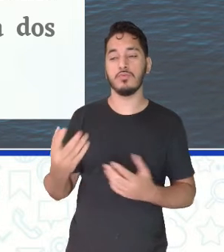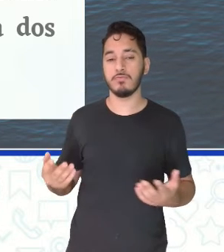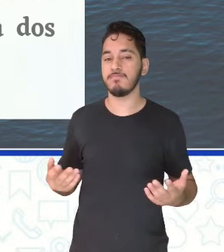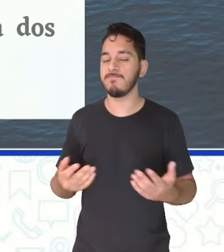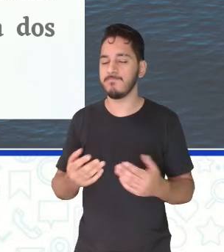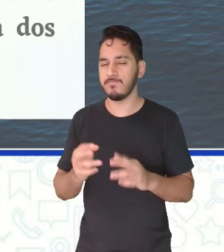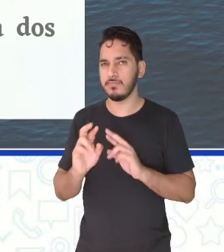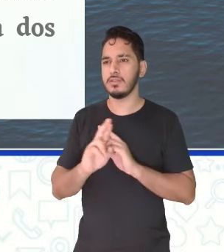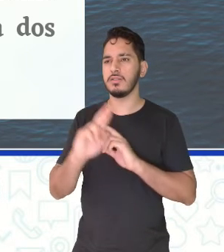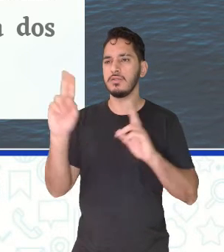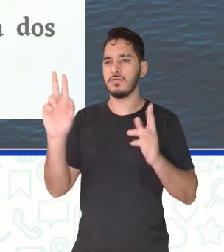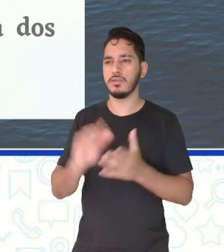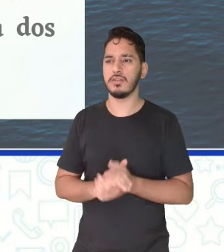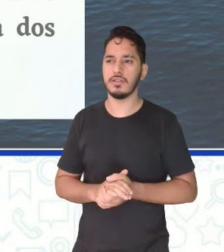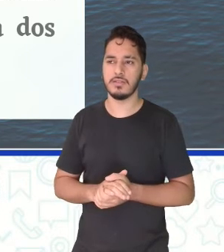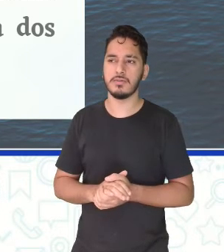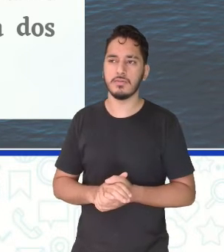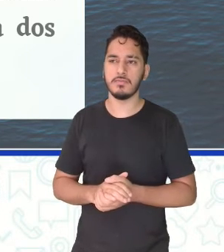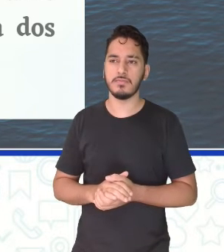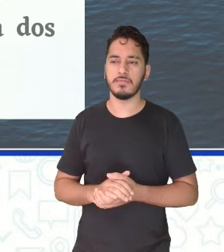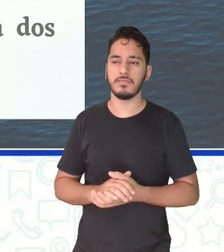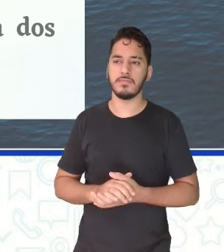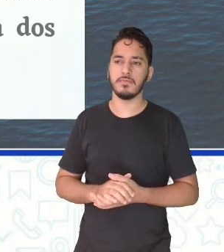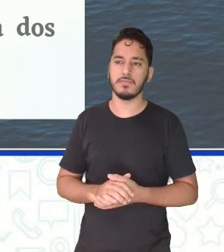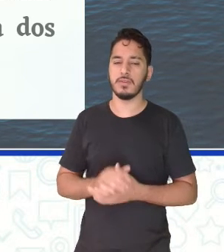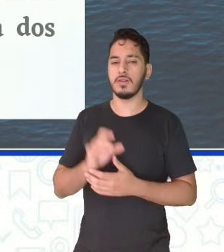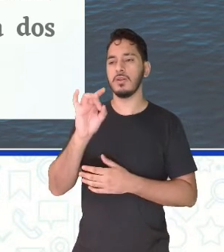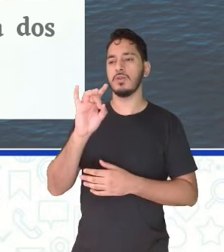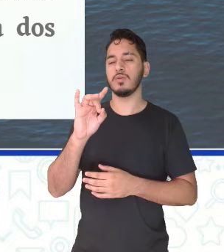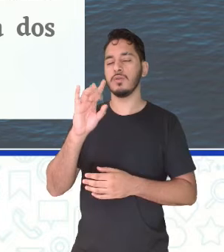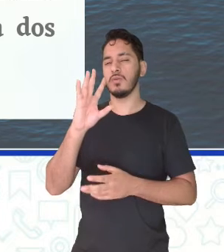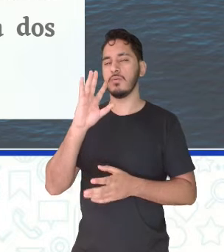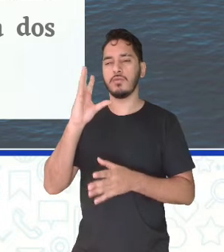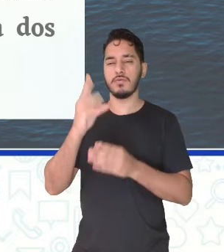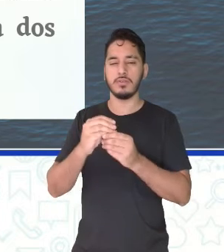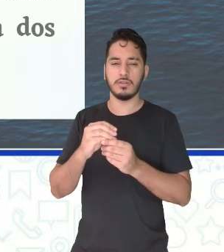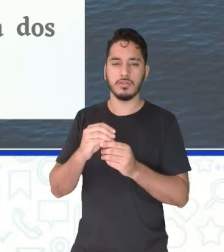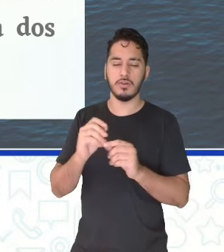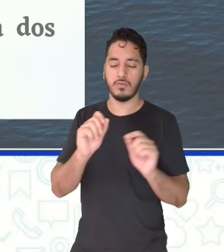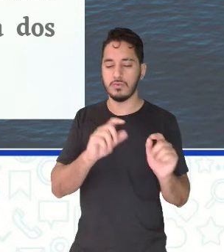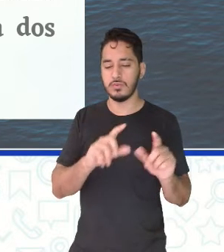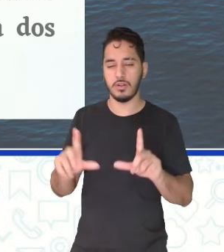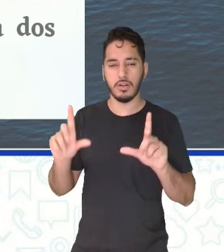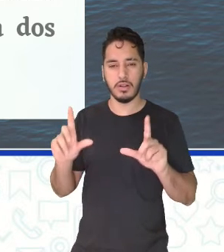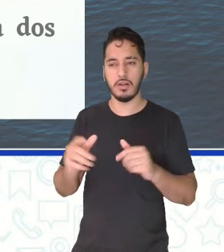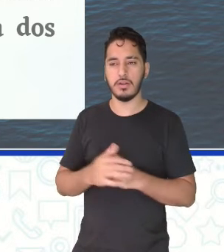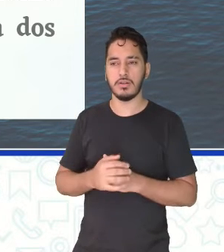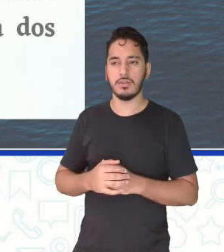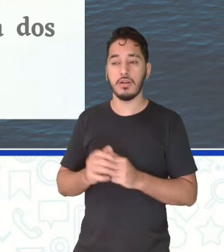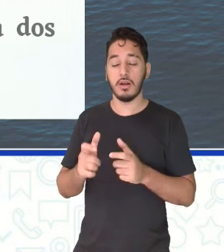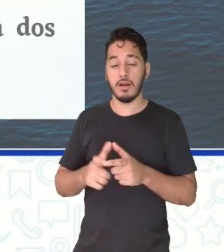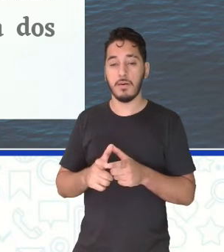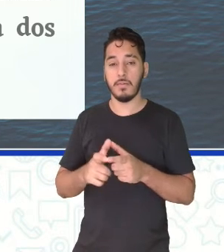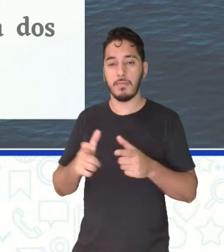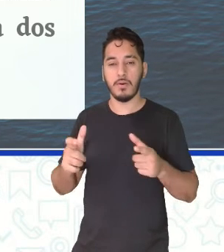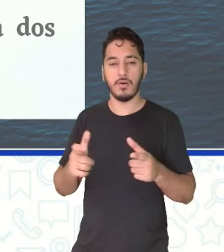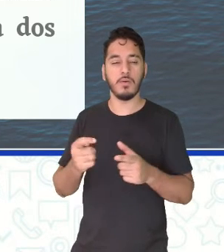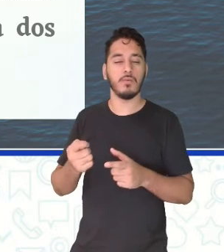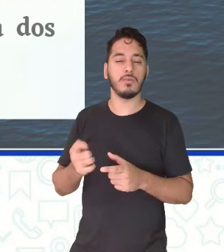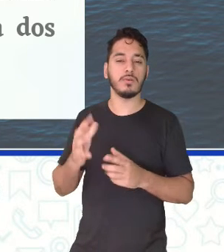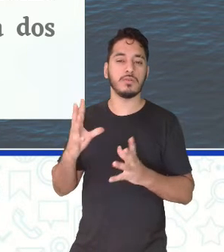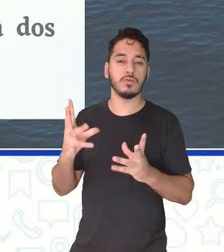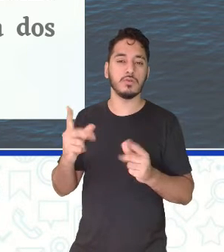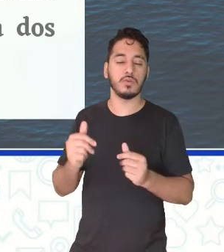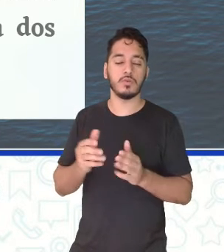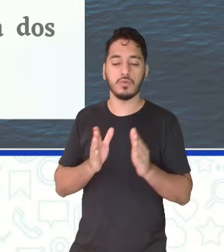grande, né? Muito grande, realmente. Vê só para finalizar esse slide, né? A maior parte, né, quase todos